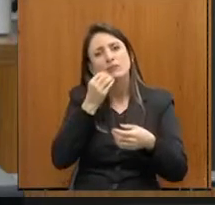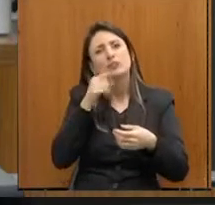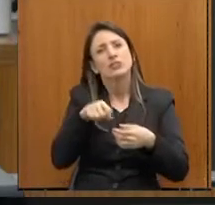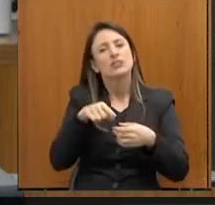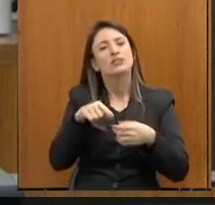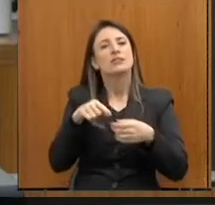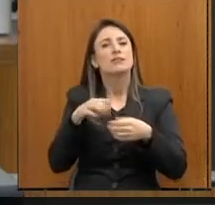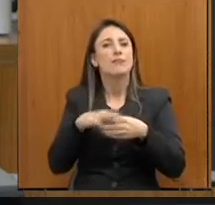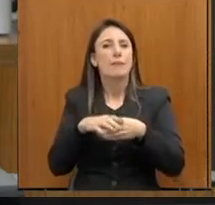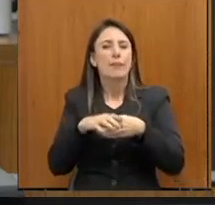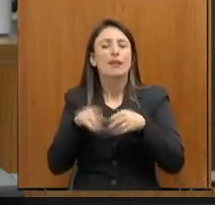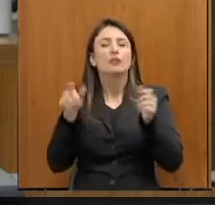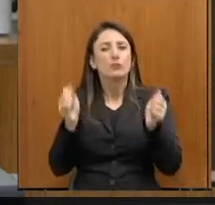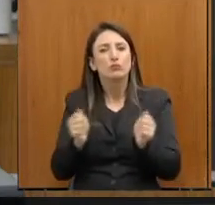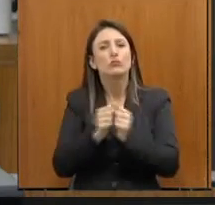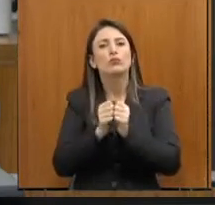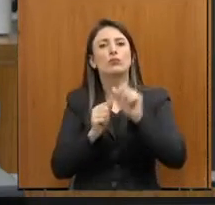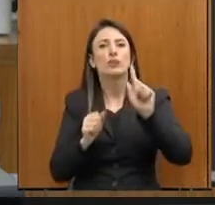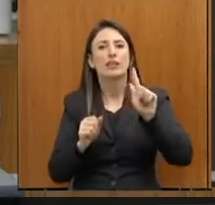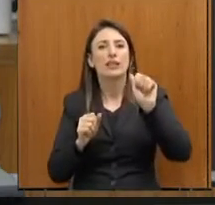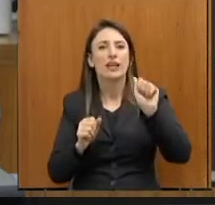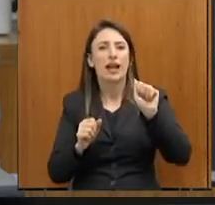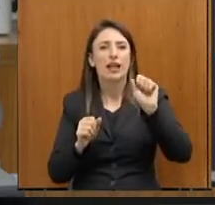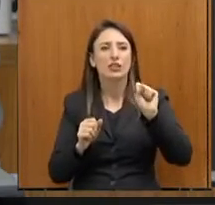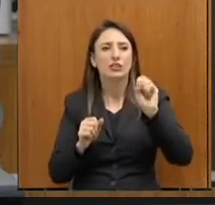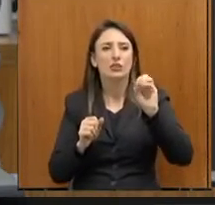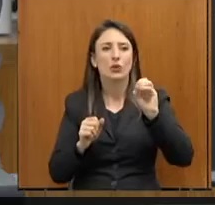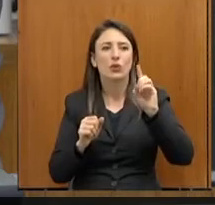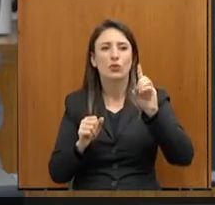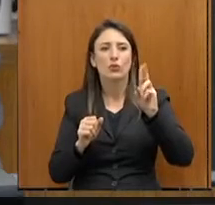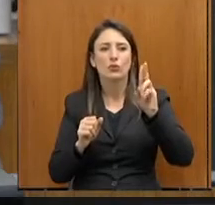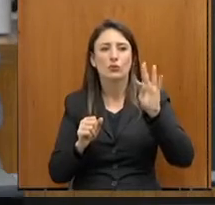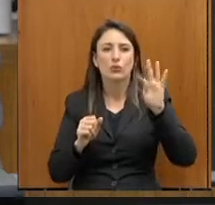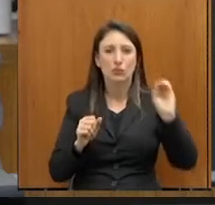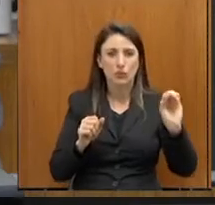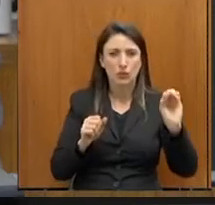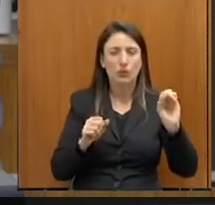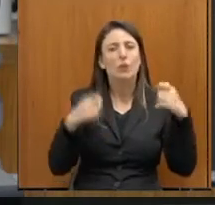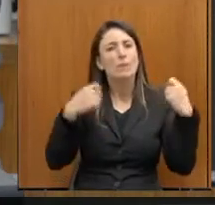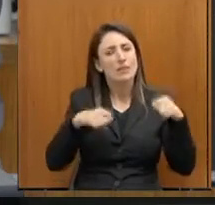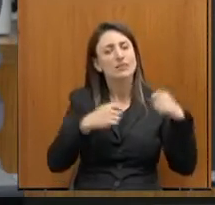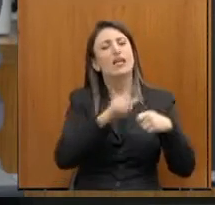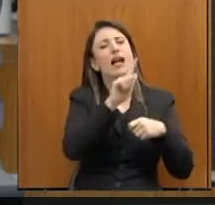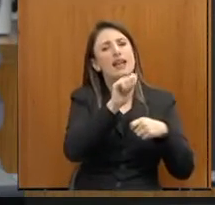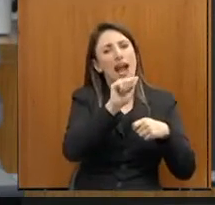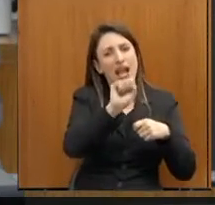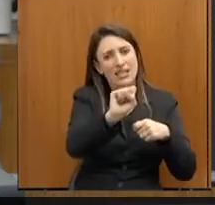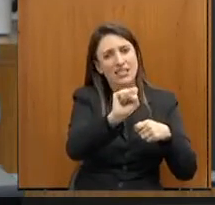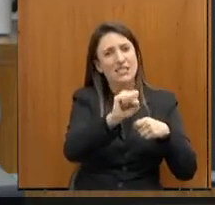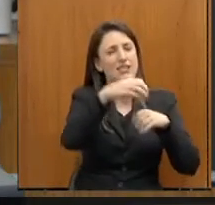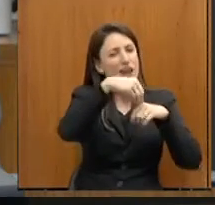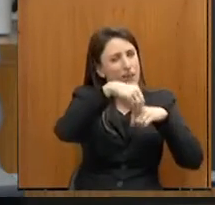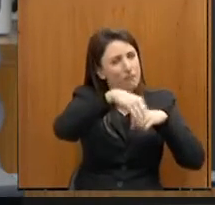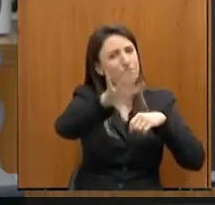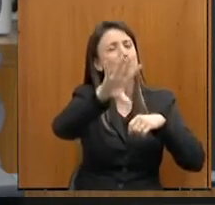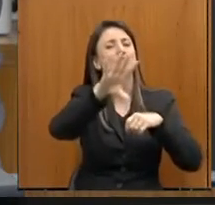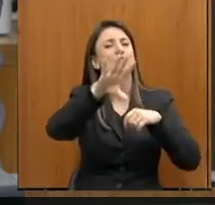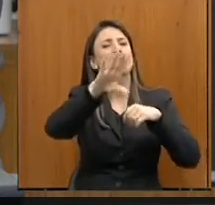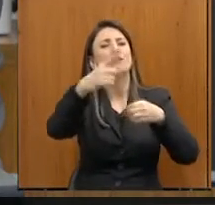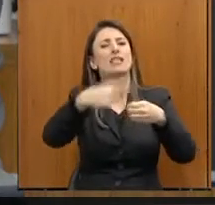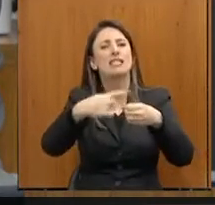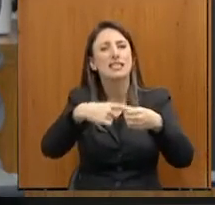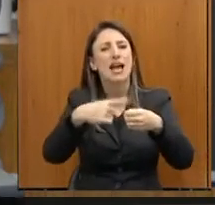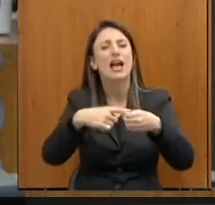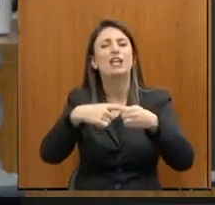né com casa ou duto né que possa levar o gás para Montes Claros para todas as cidades